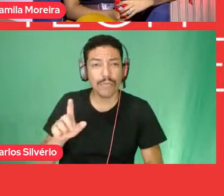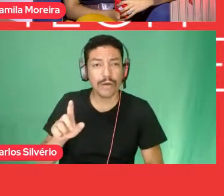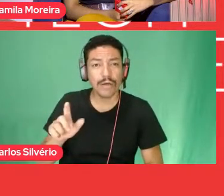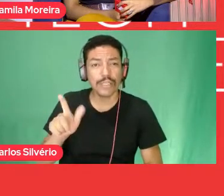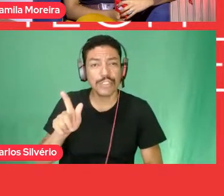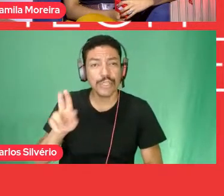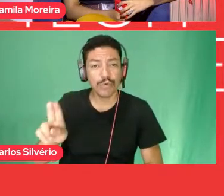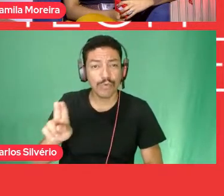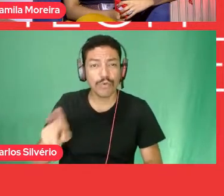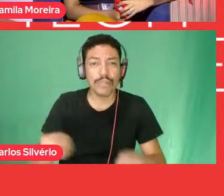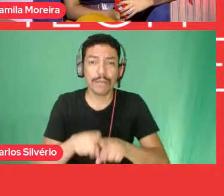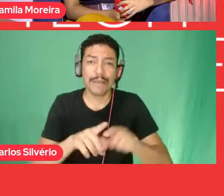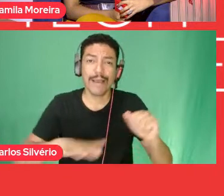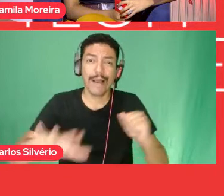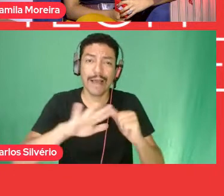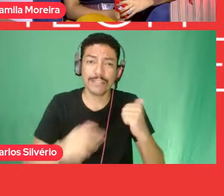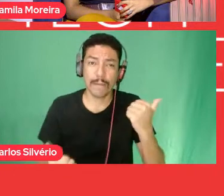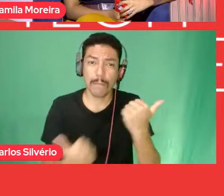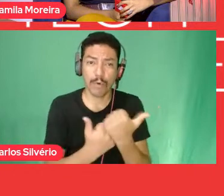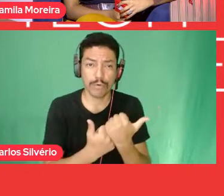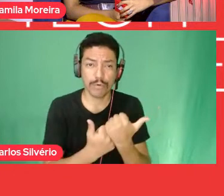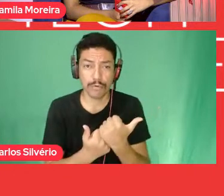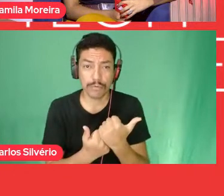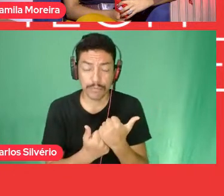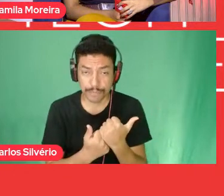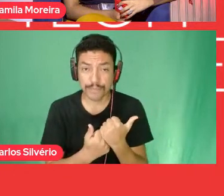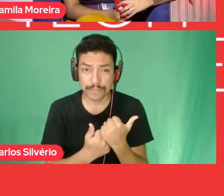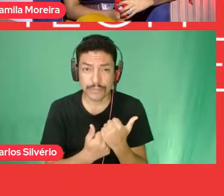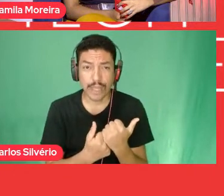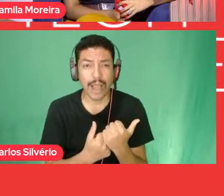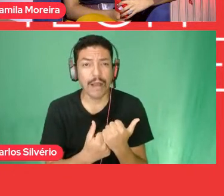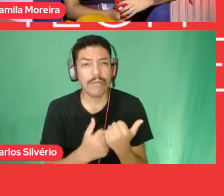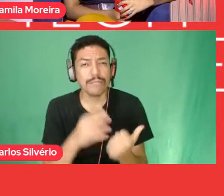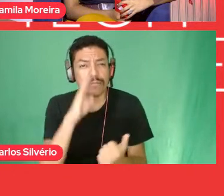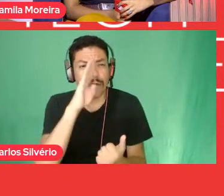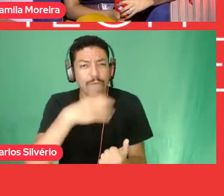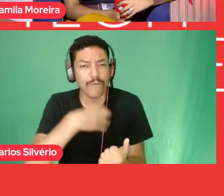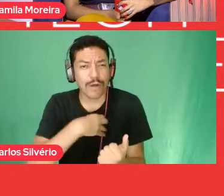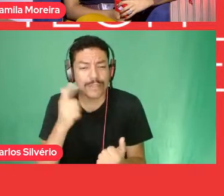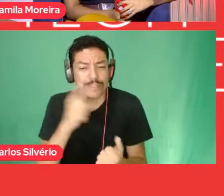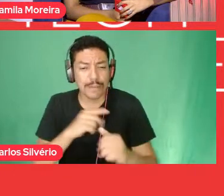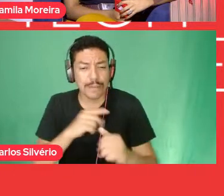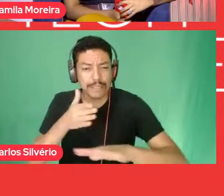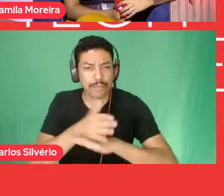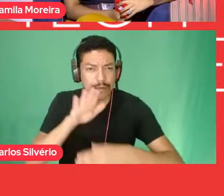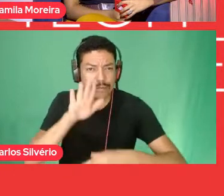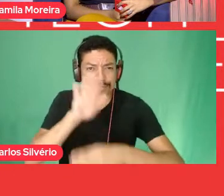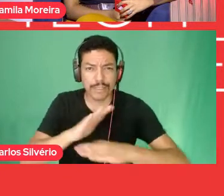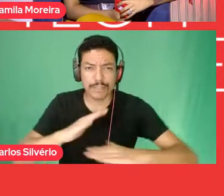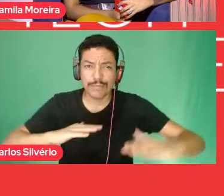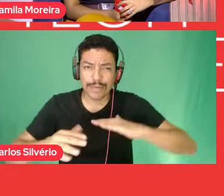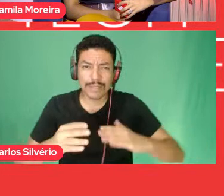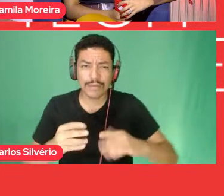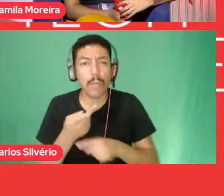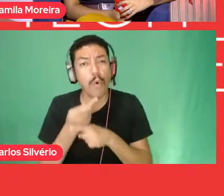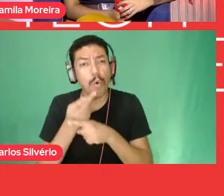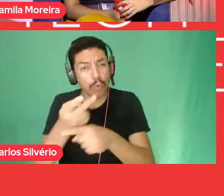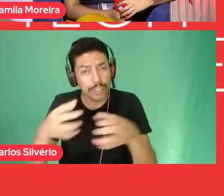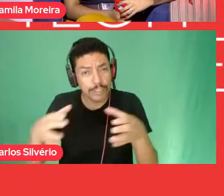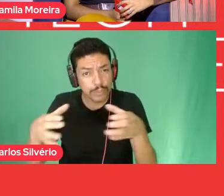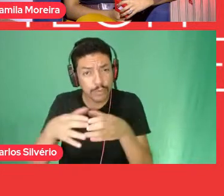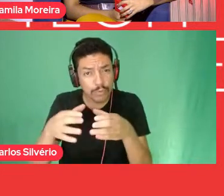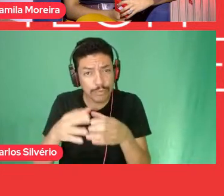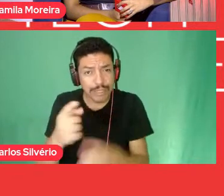apoio. Então, acho que o principal canal, se você tiver interesse em fazer parte desse movimento, tente se conectar com esses grupos,